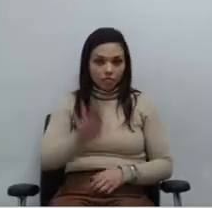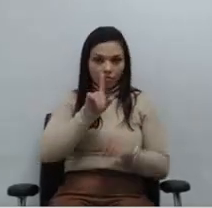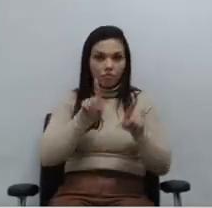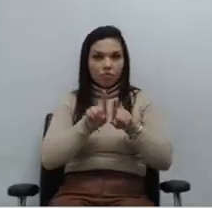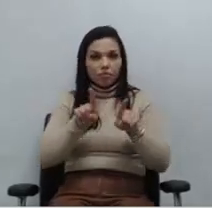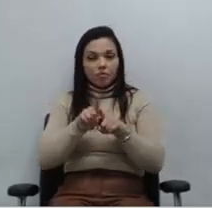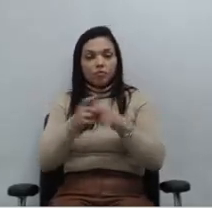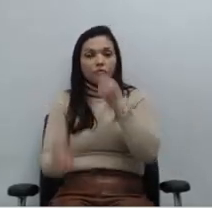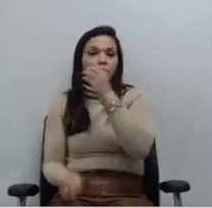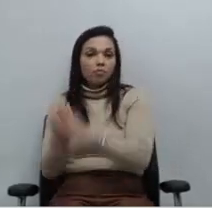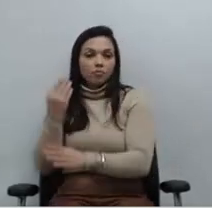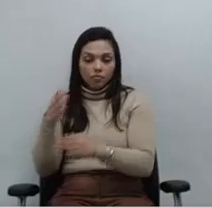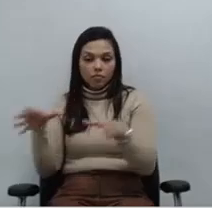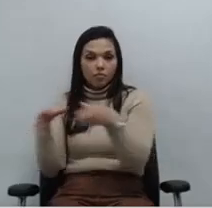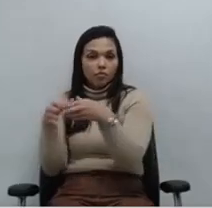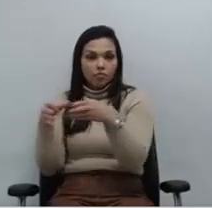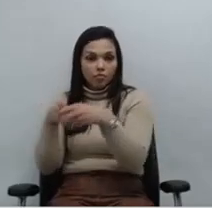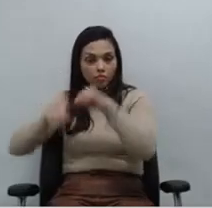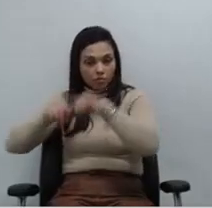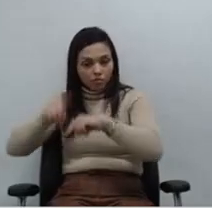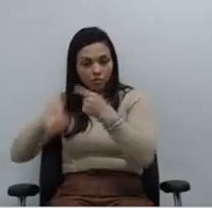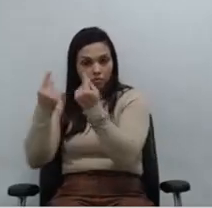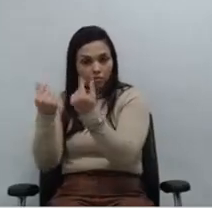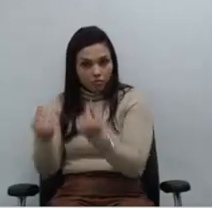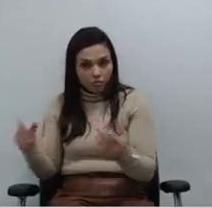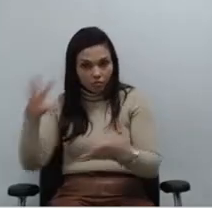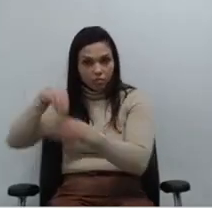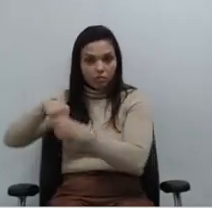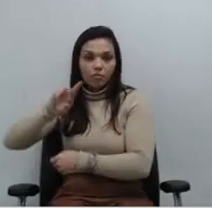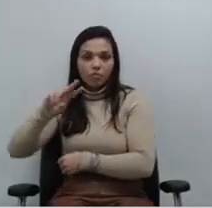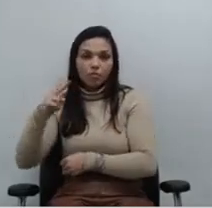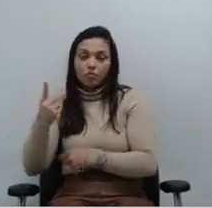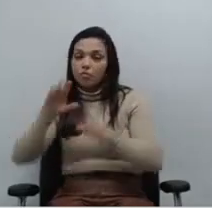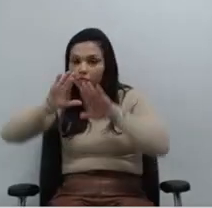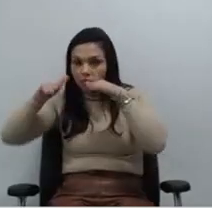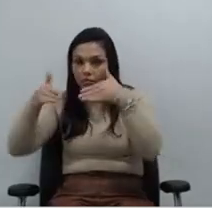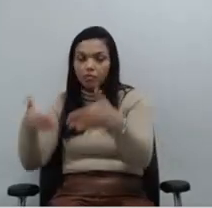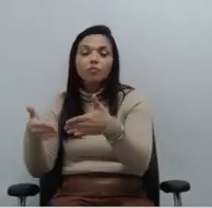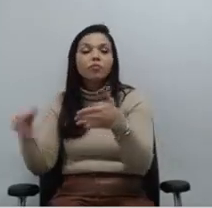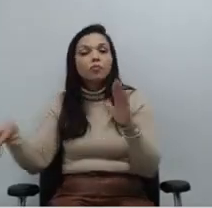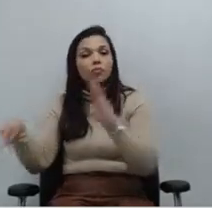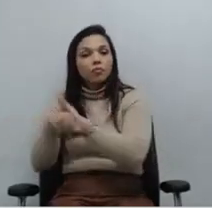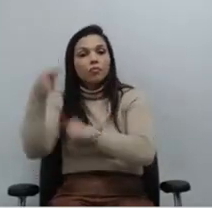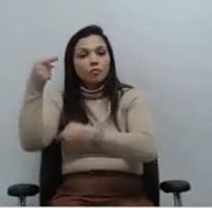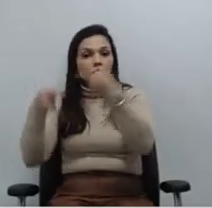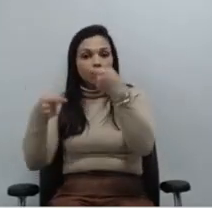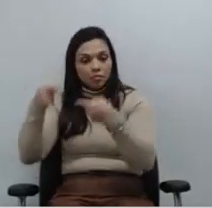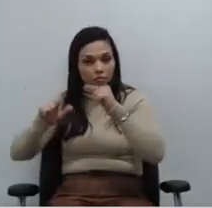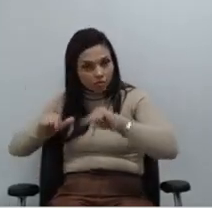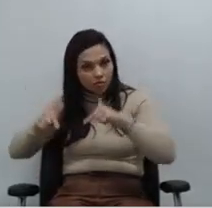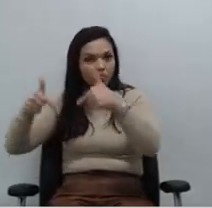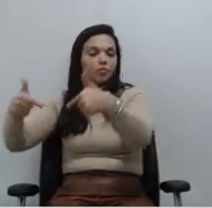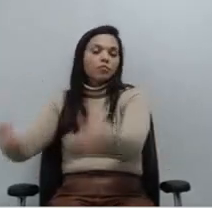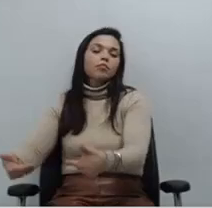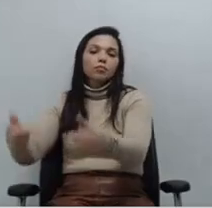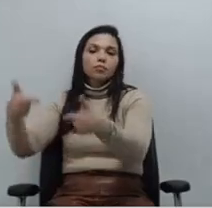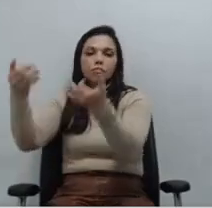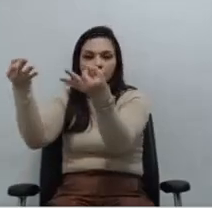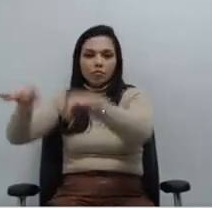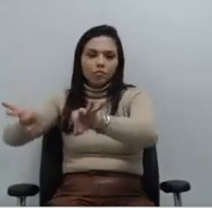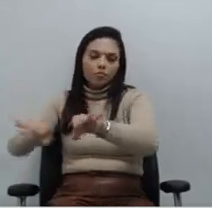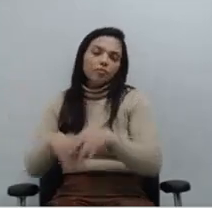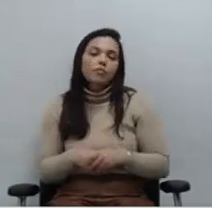grupo de despesas no âmbito de gestão de recursos humanos da Defensoria destinada à consecução de políticas de ação afirmativa. Entra